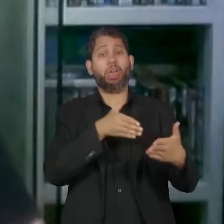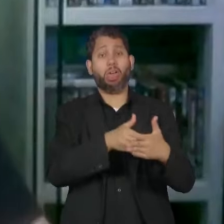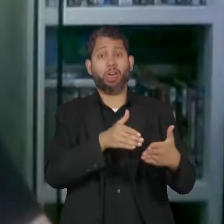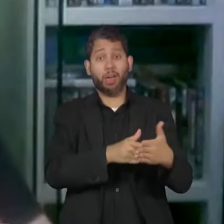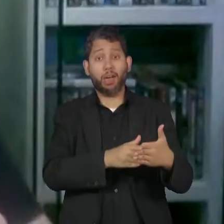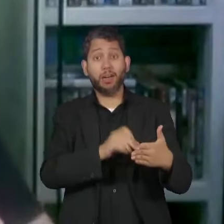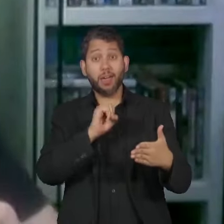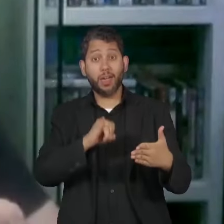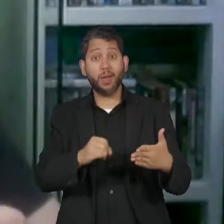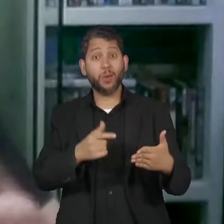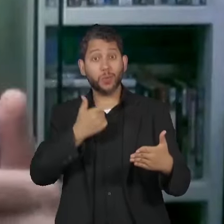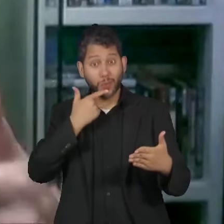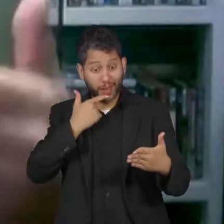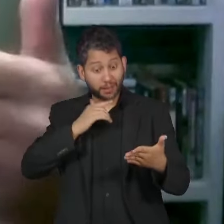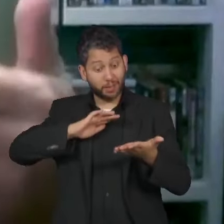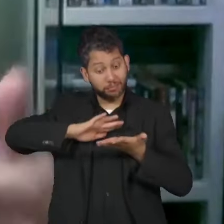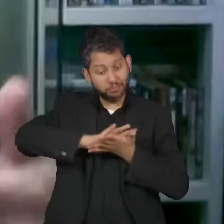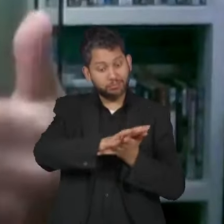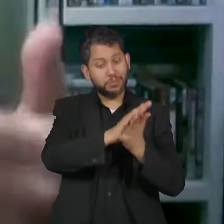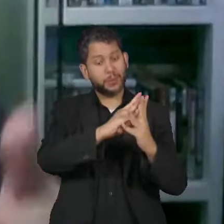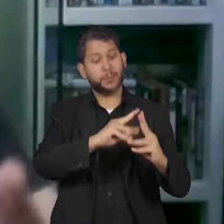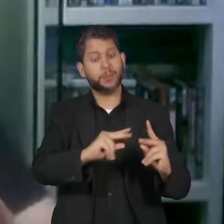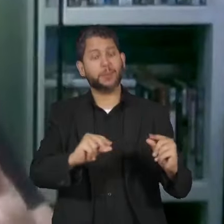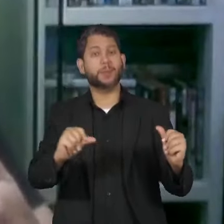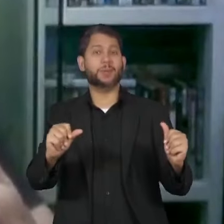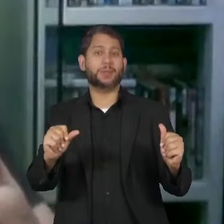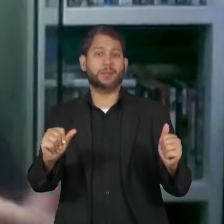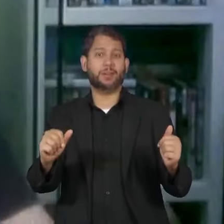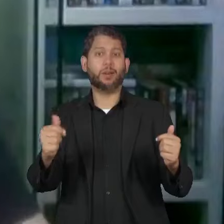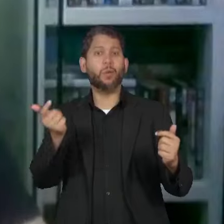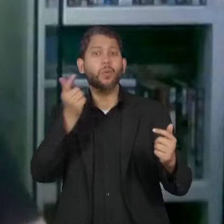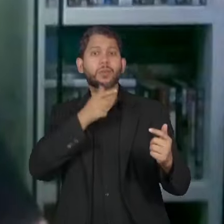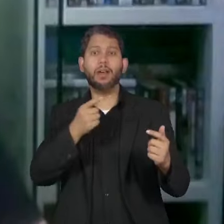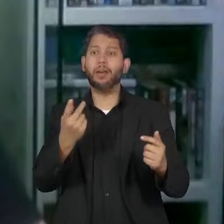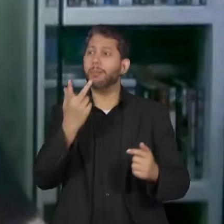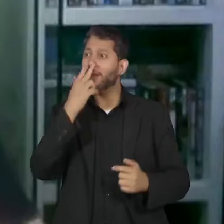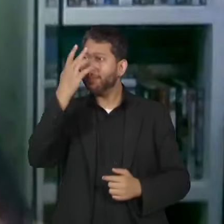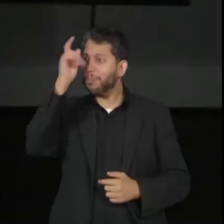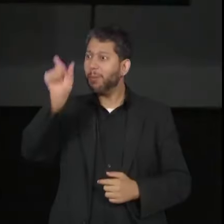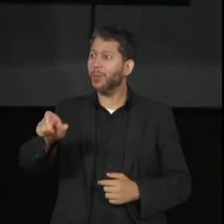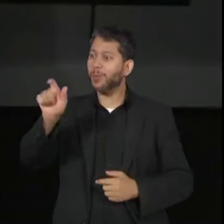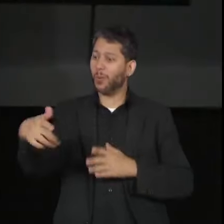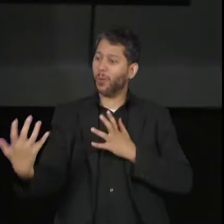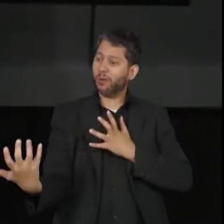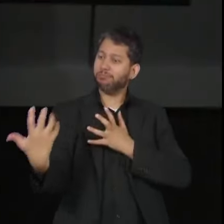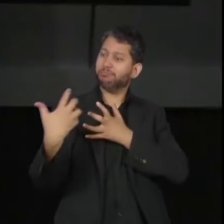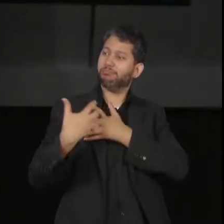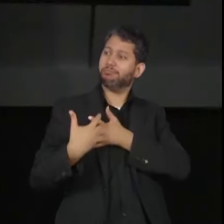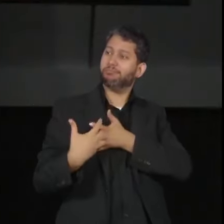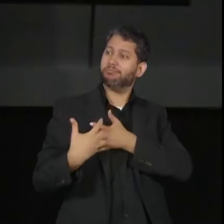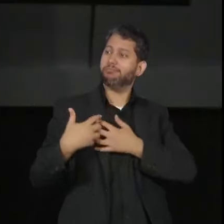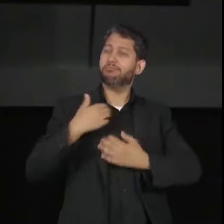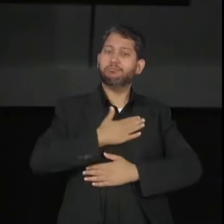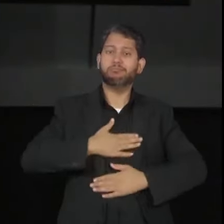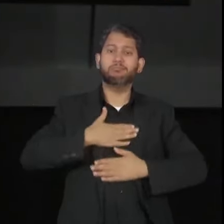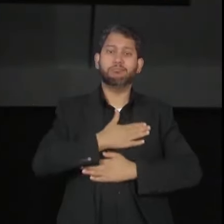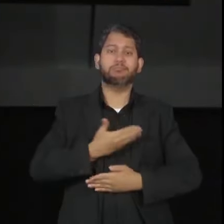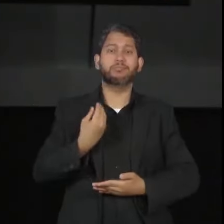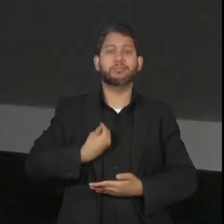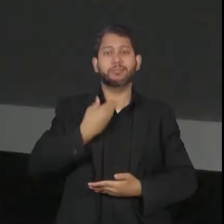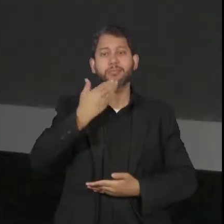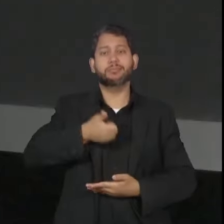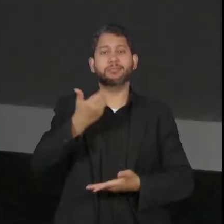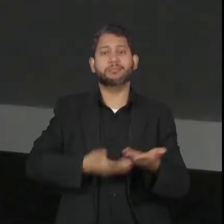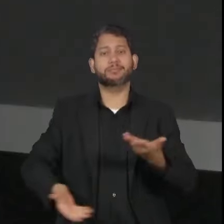aí eu pensei em fundir por causa disso, né, funde essas barreiras que separam as pessoas. Isso torna a vida muito mais dinâmica, muito mais